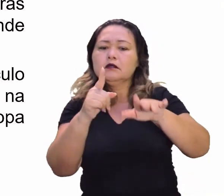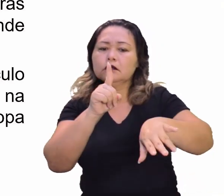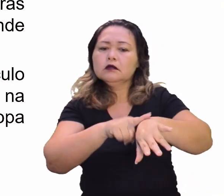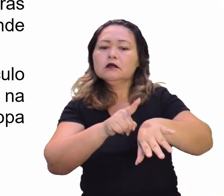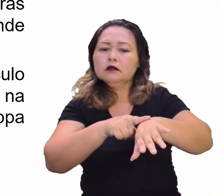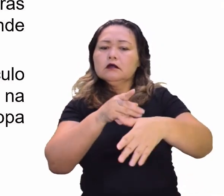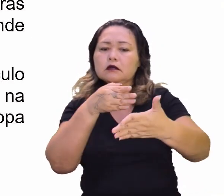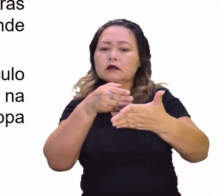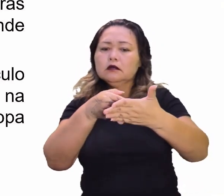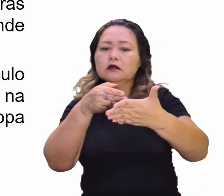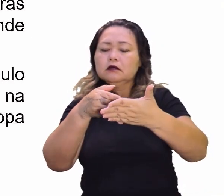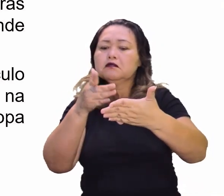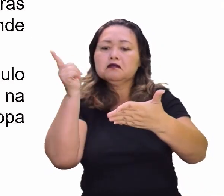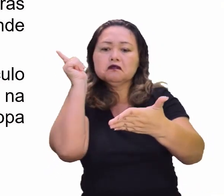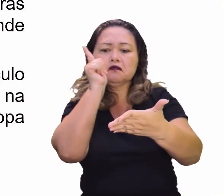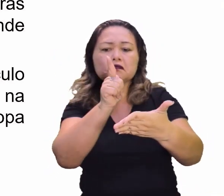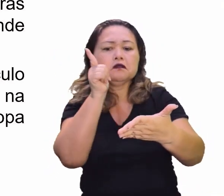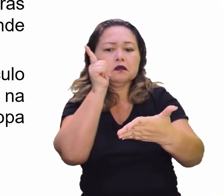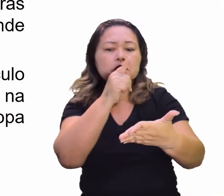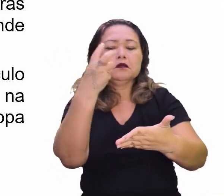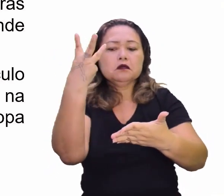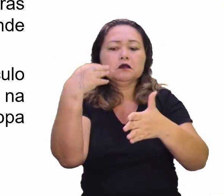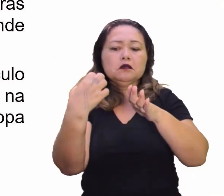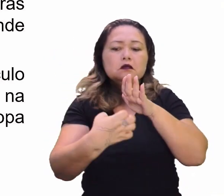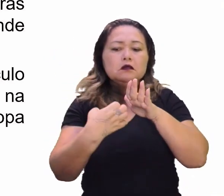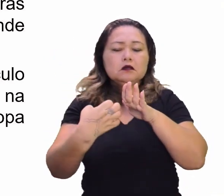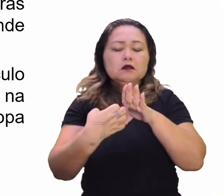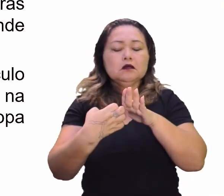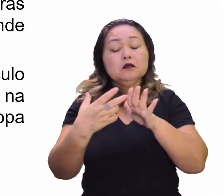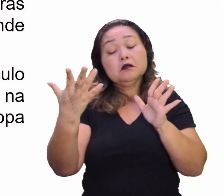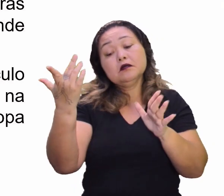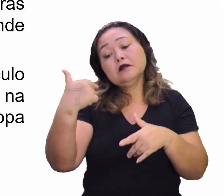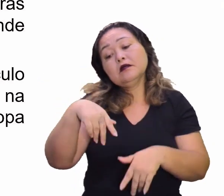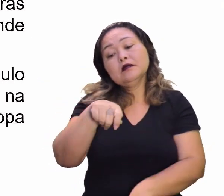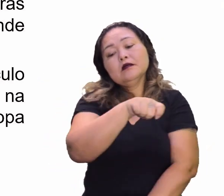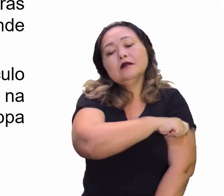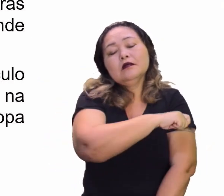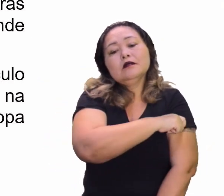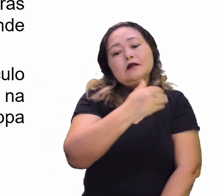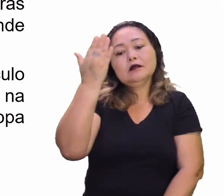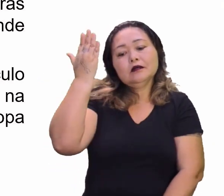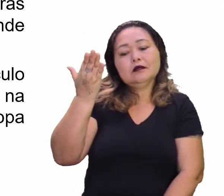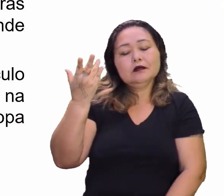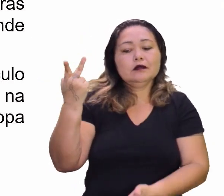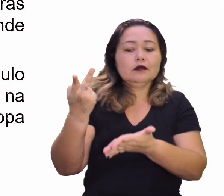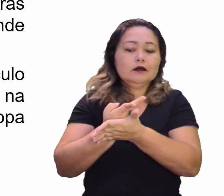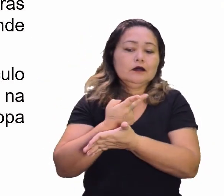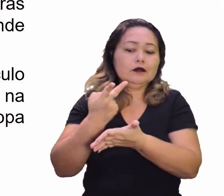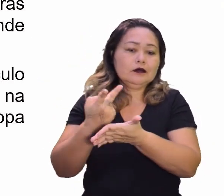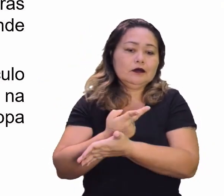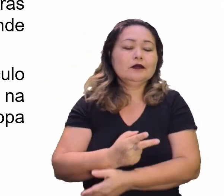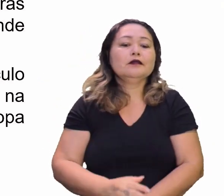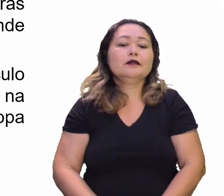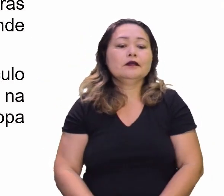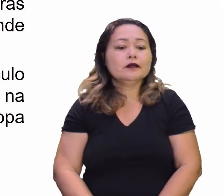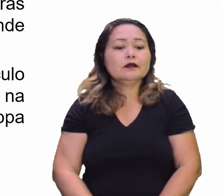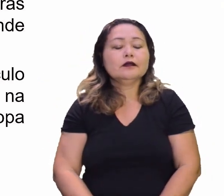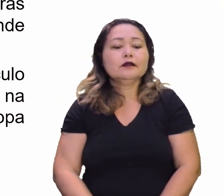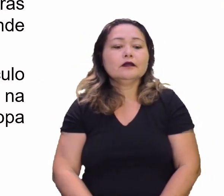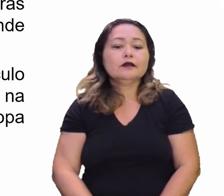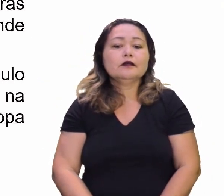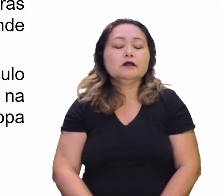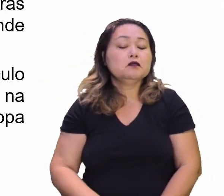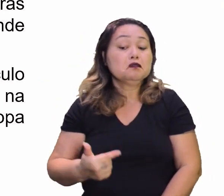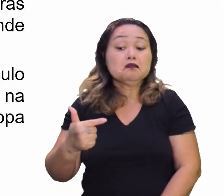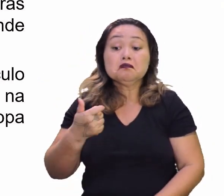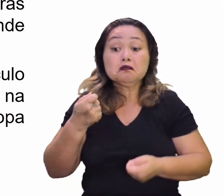prazos determinados pelas 3 empresas. Nosso querido aluno, de longe, ele viu que isso aqui está totalmente errado, né, Rogério?